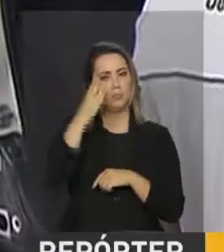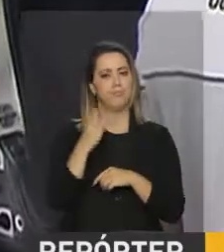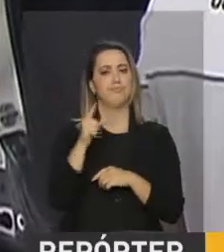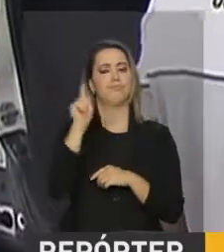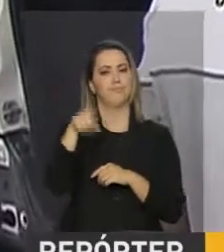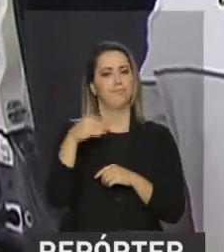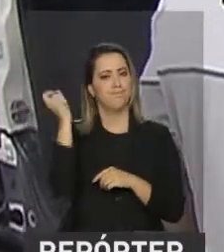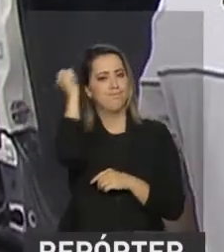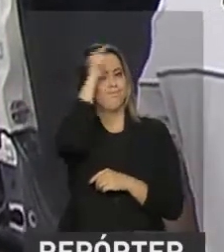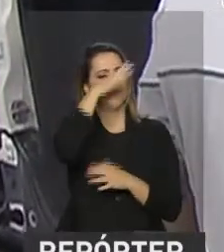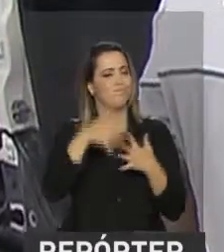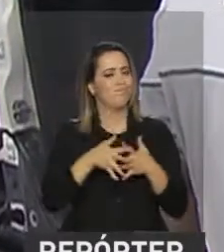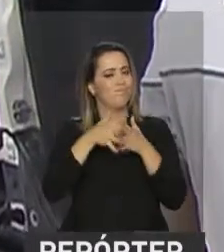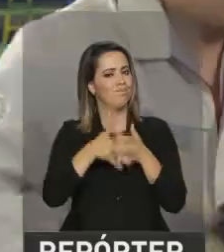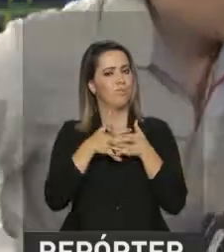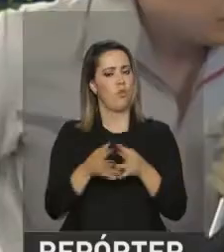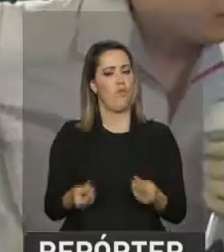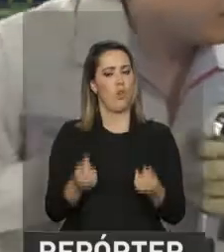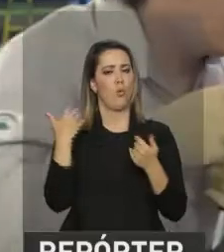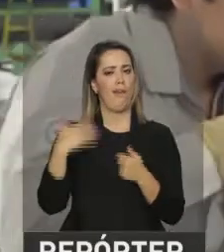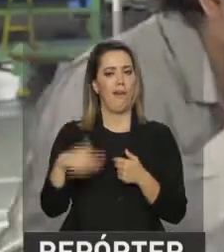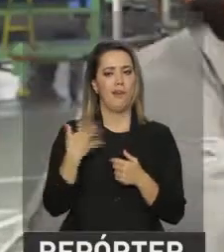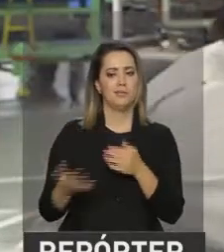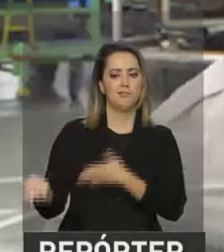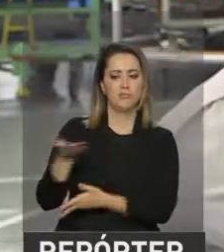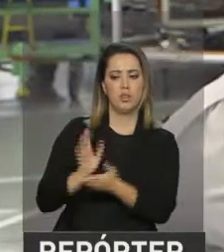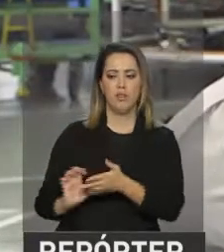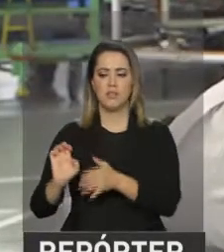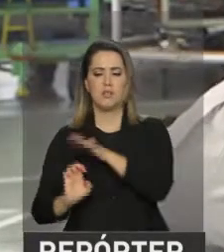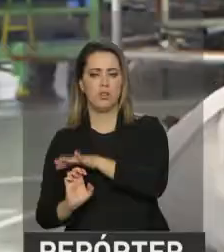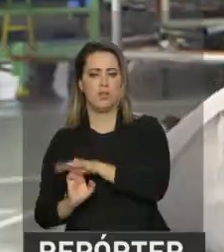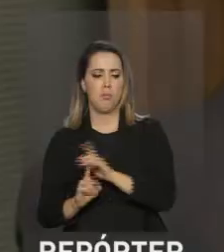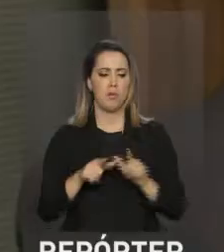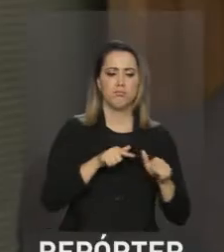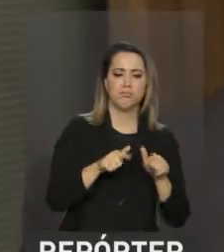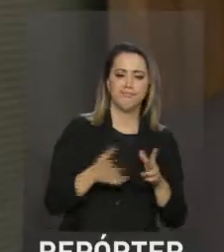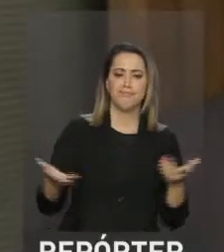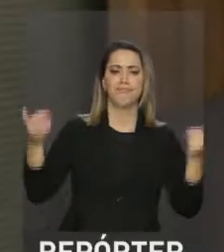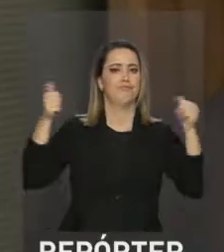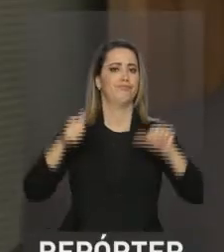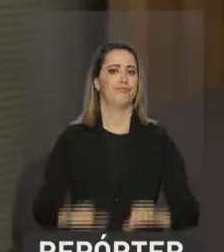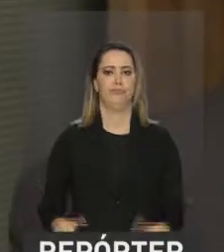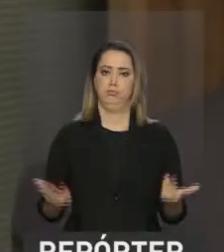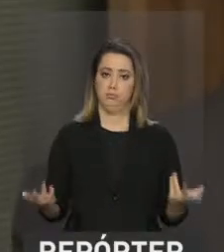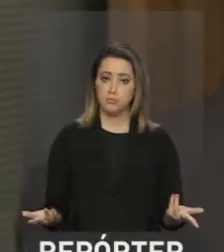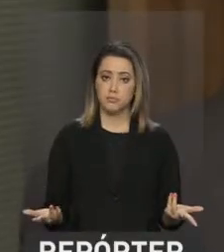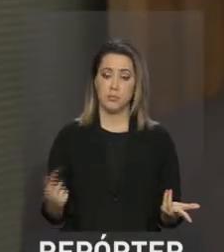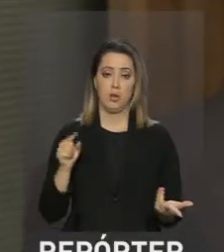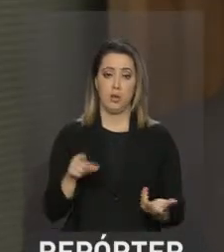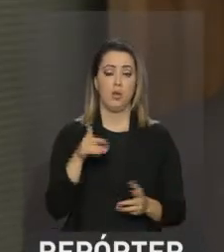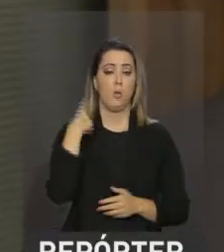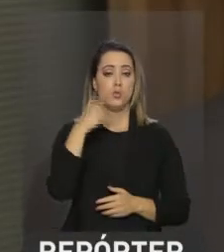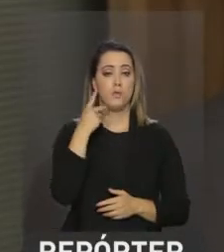em custos elevados relações entre empregados e empregadores ineficientes o advogado uma conjuntura especialista em